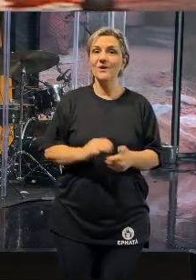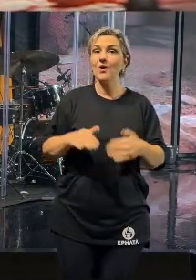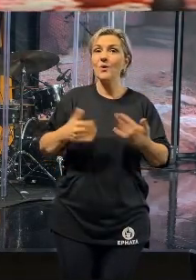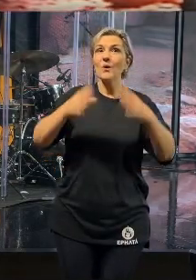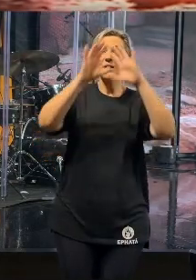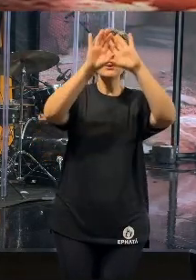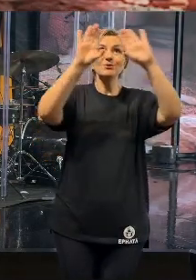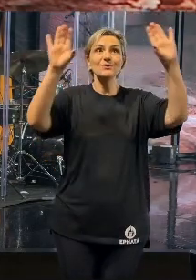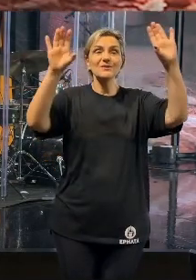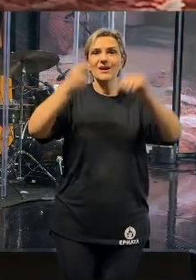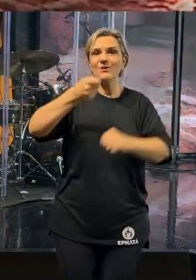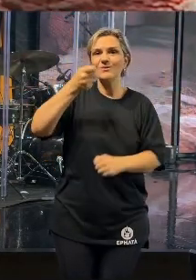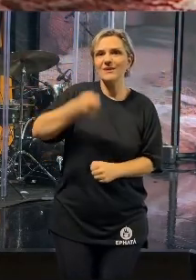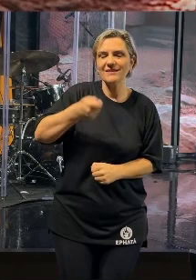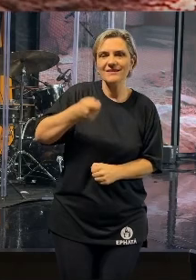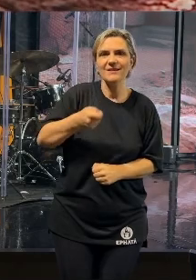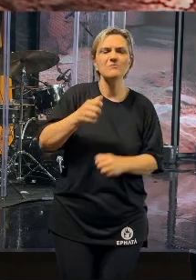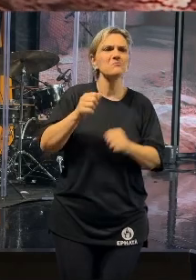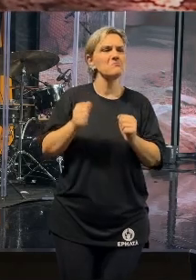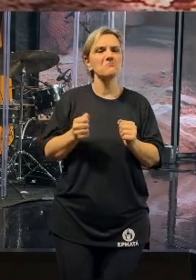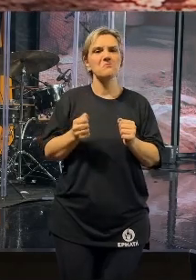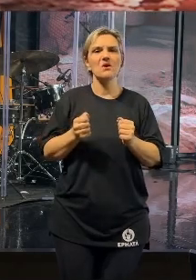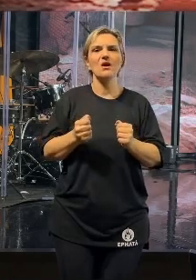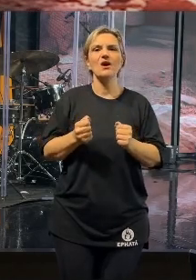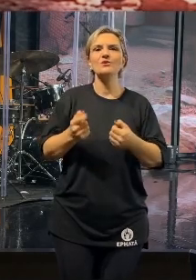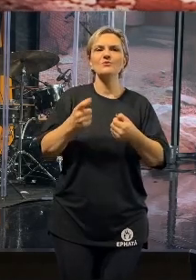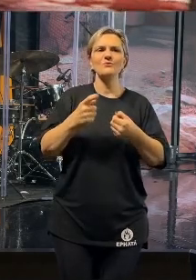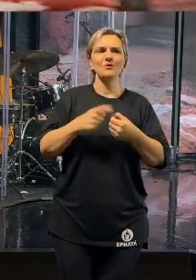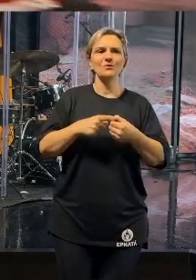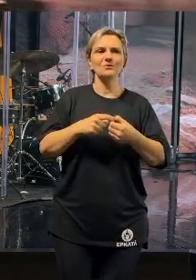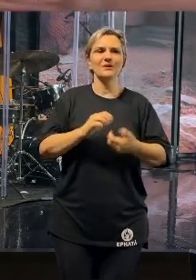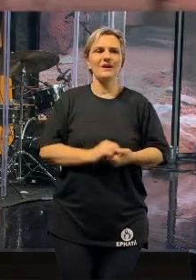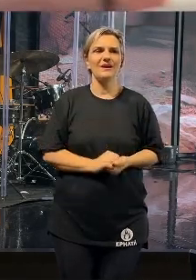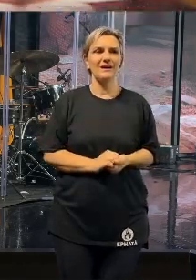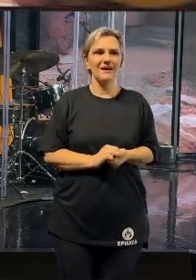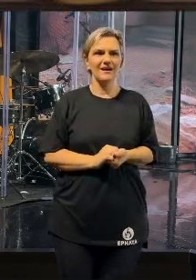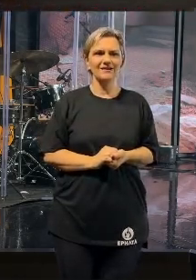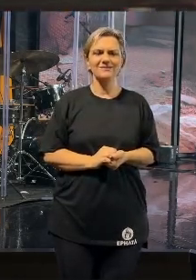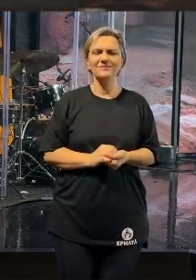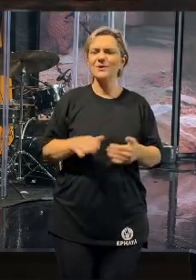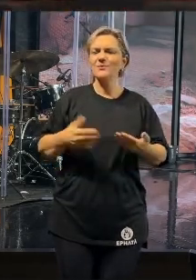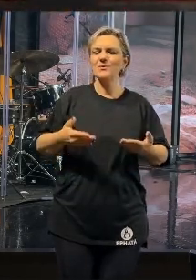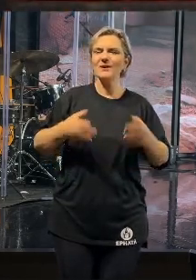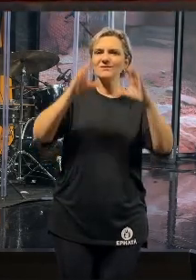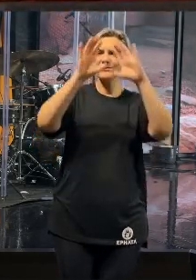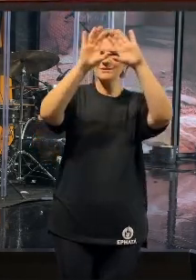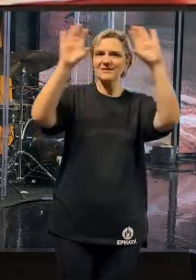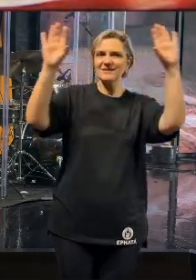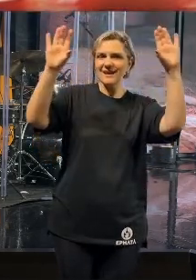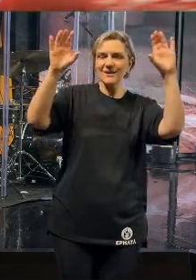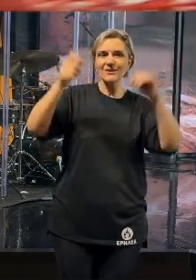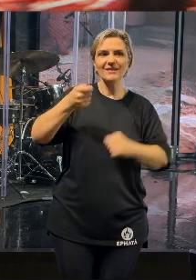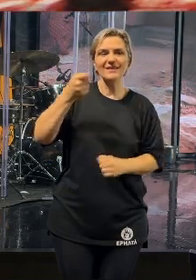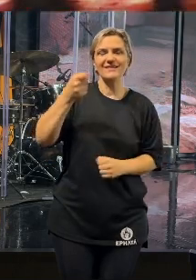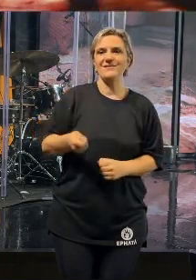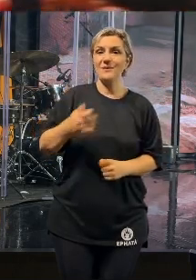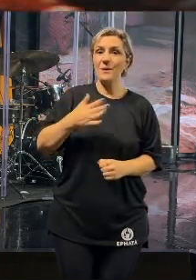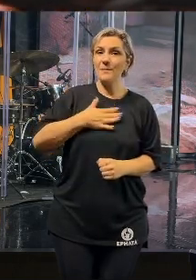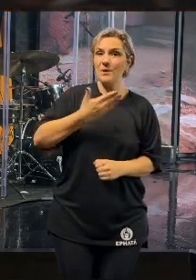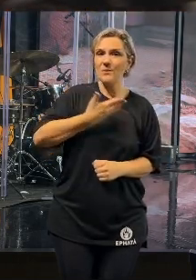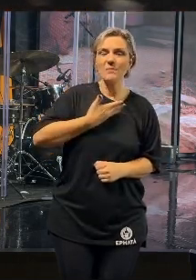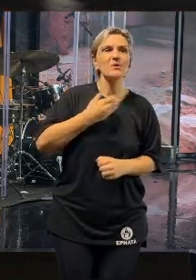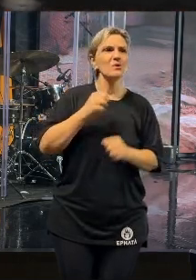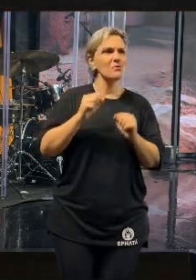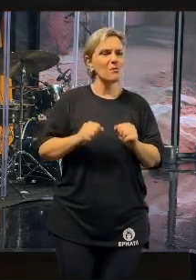Quando o céu determina, pode faltar luz, mas ninguém cala o nosso louvor. Quando os céus determinam, meu amigo, pode